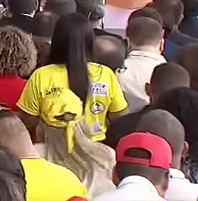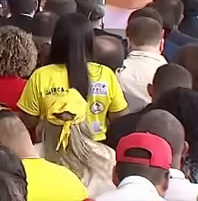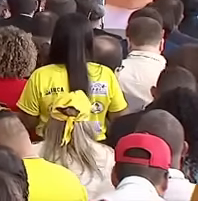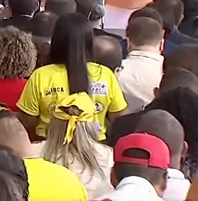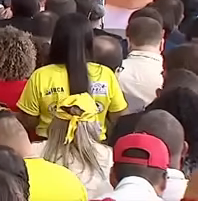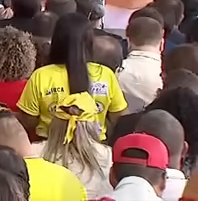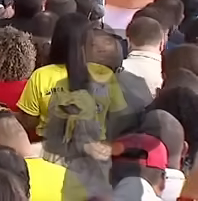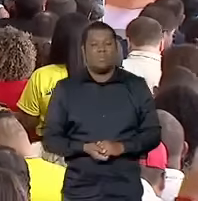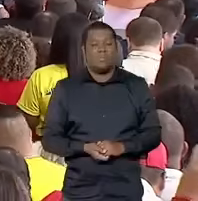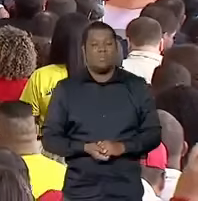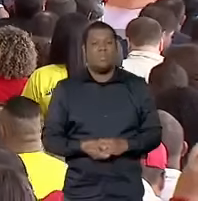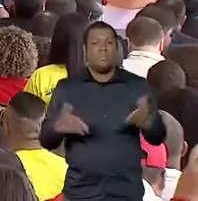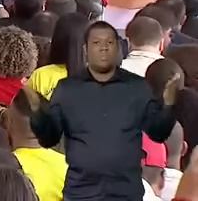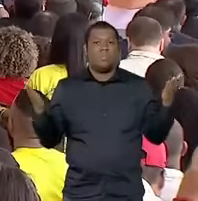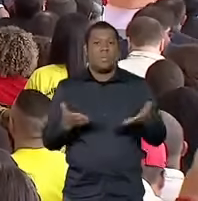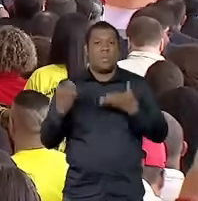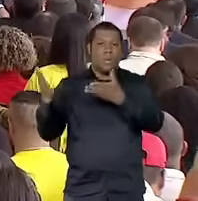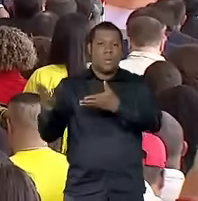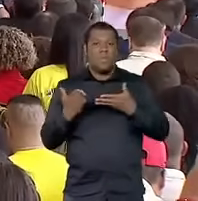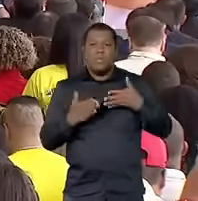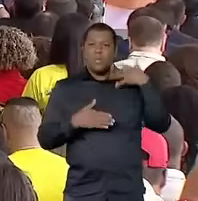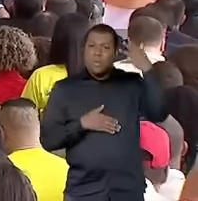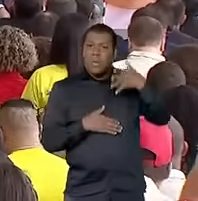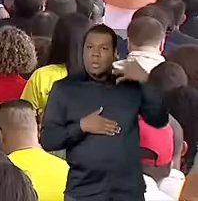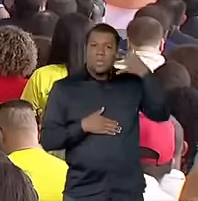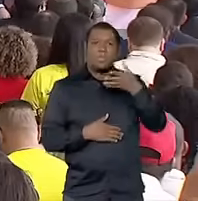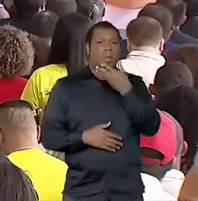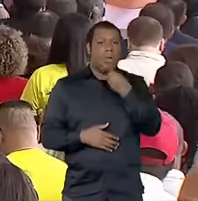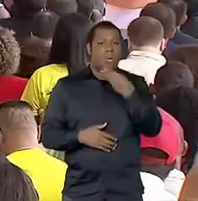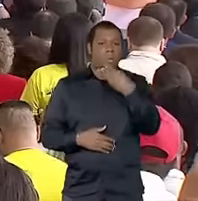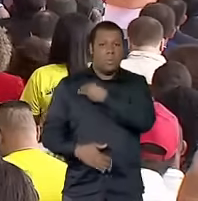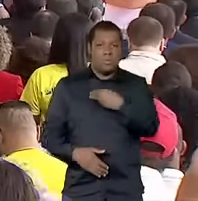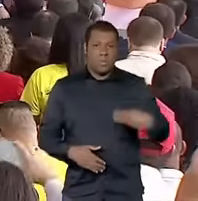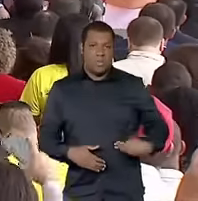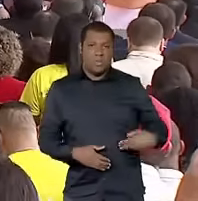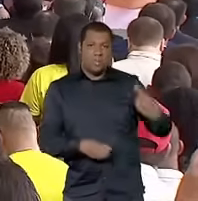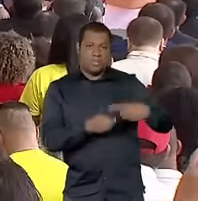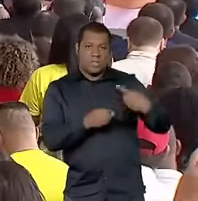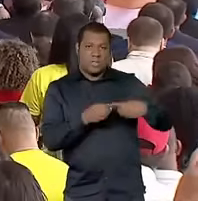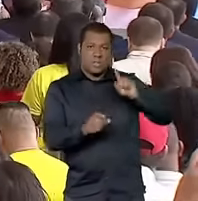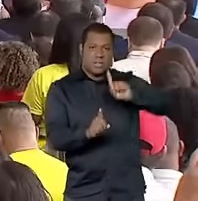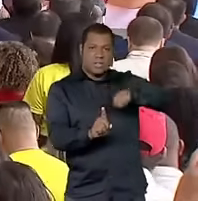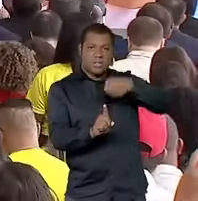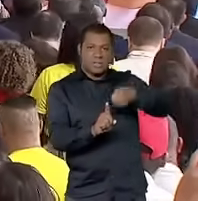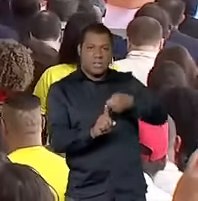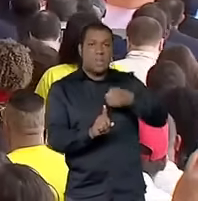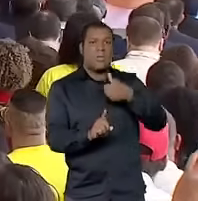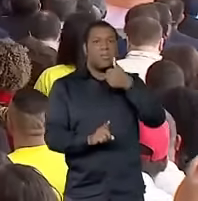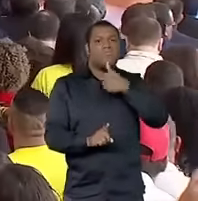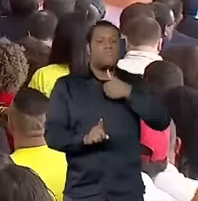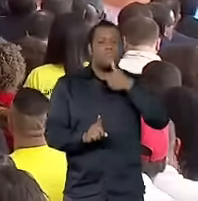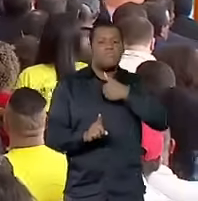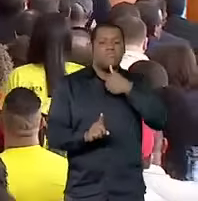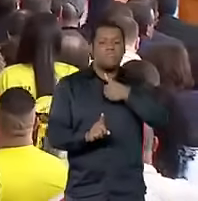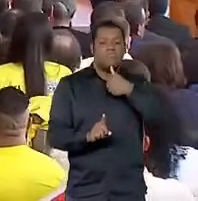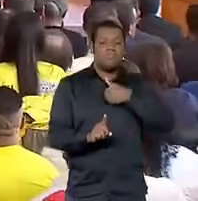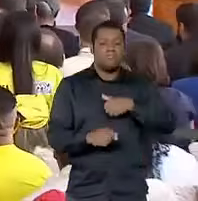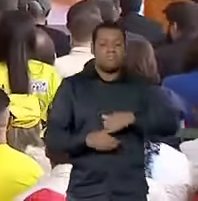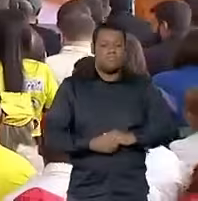Neste momento, fará uso da palavra o ministro das Cidades, Jader Filho.